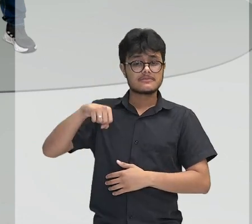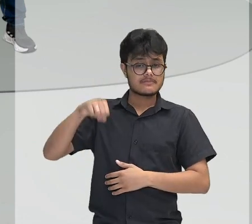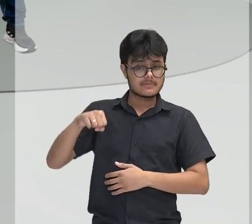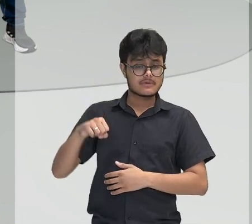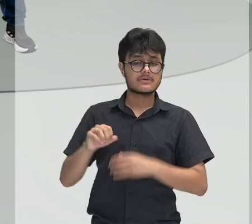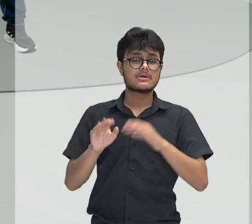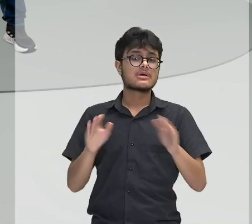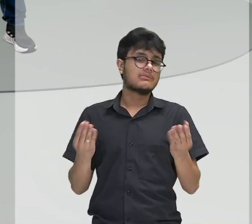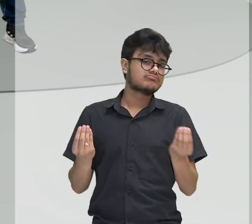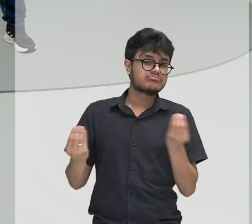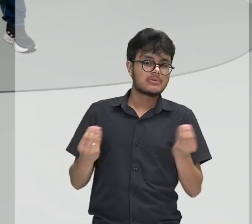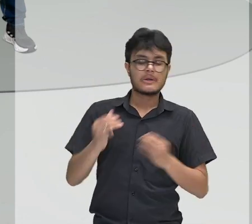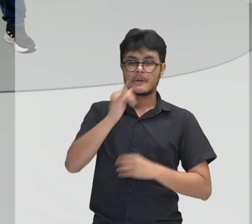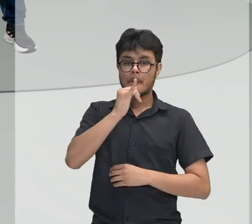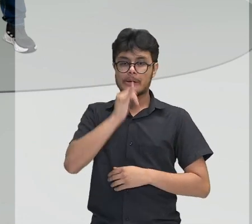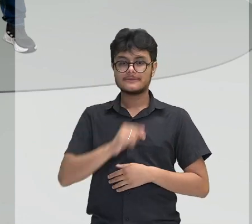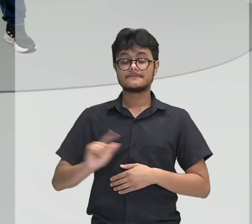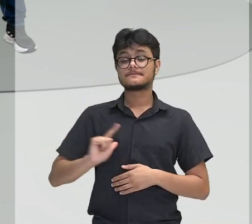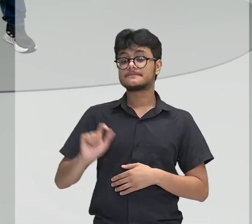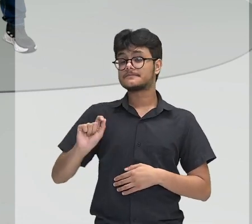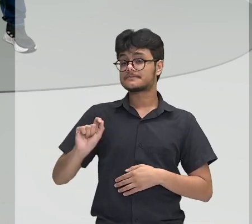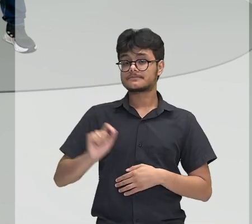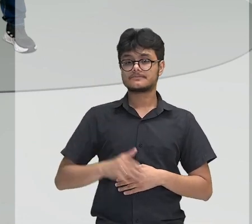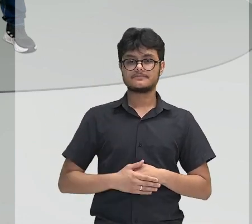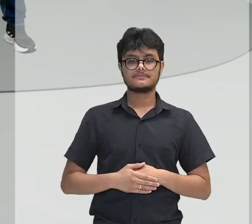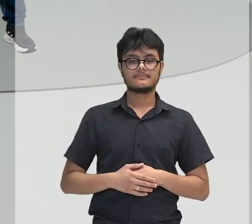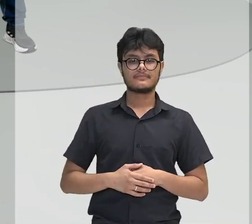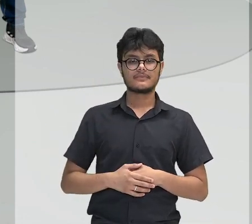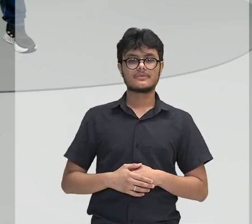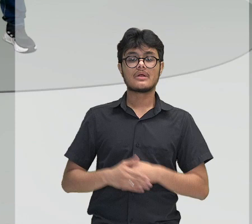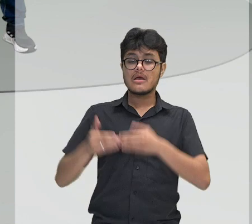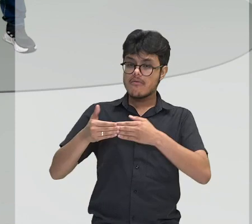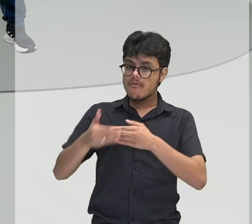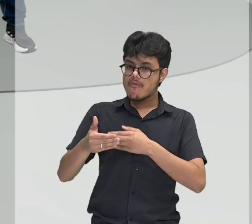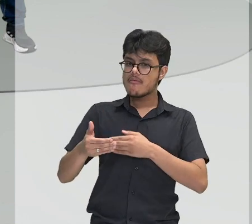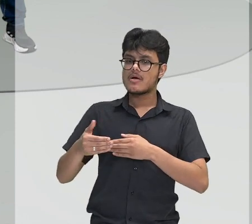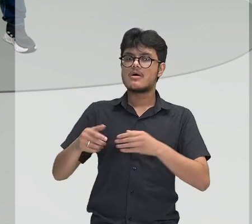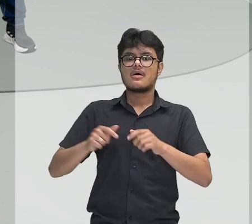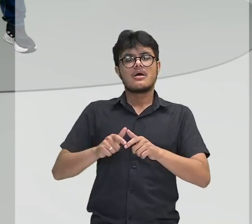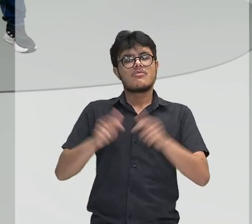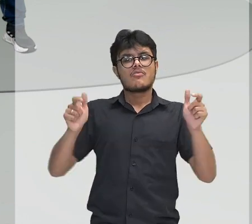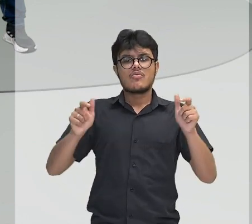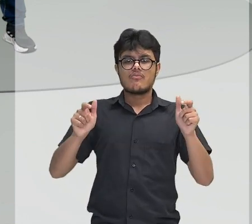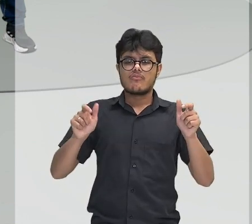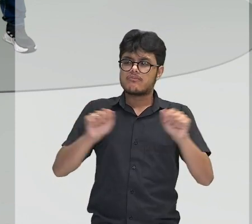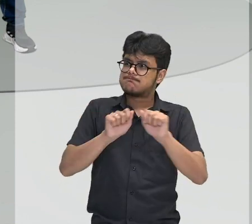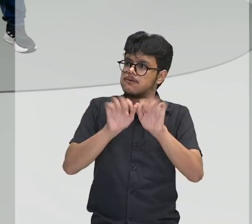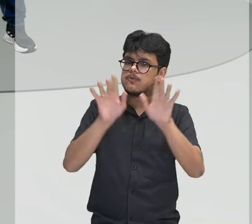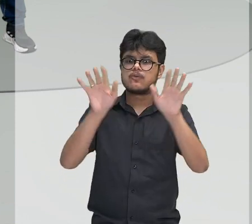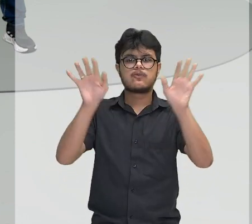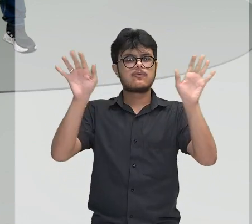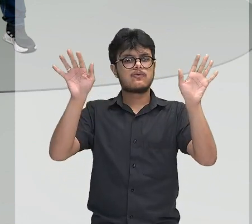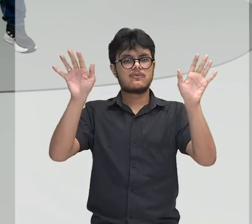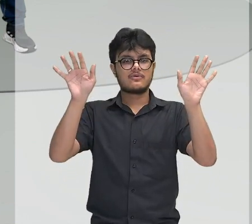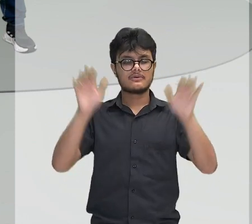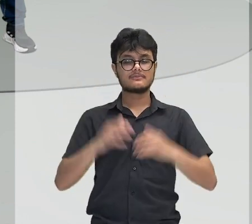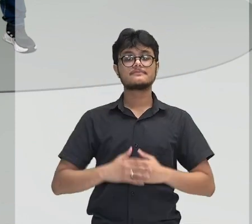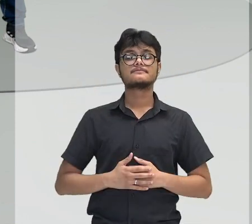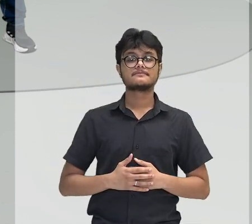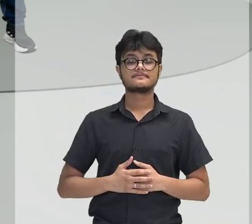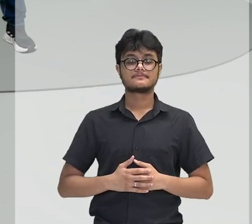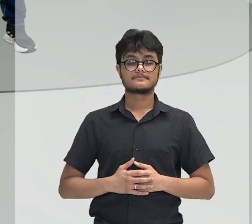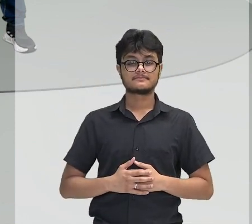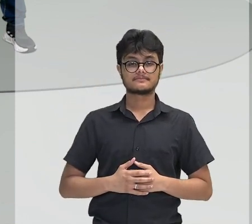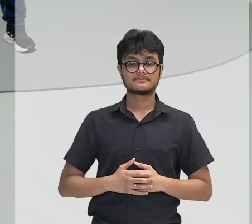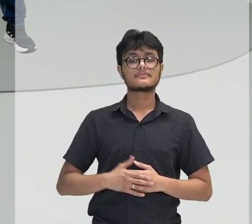quando o ar sobe, o que nós temos? Nós temos a descarga. A válvula vai ser aberta e essa mistura aí de ar e combustível que já